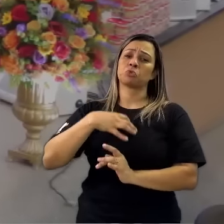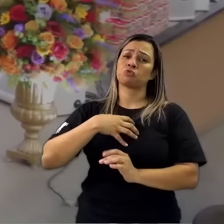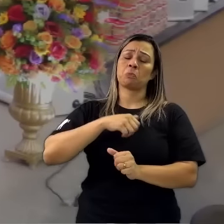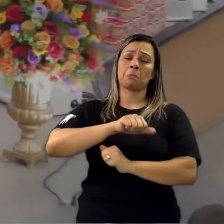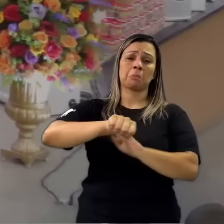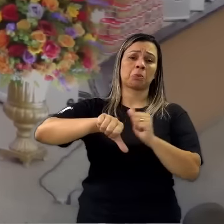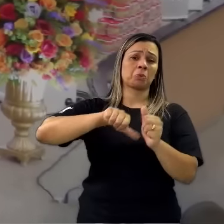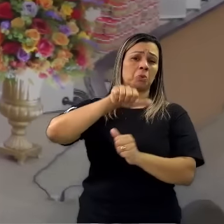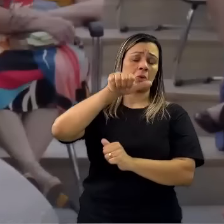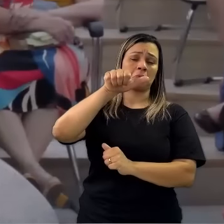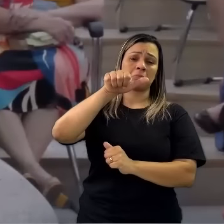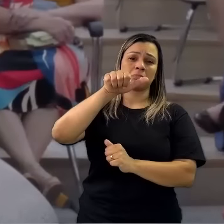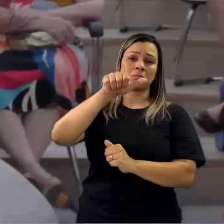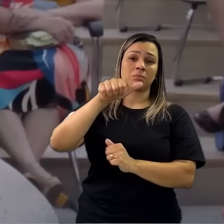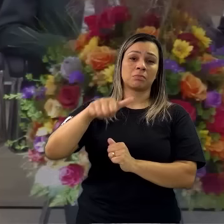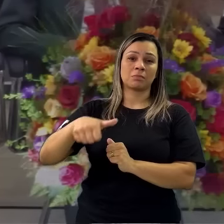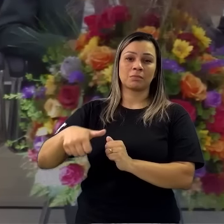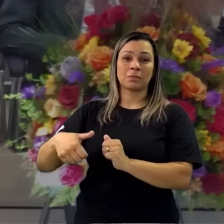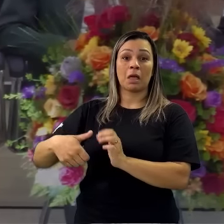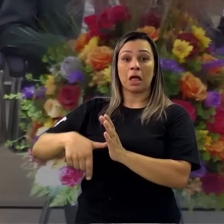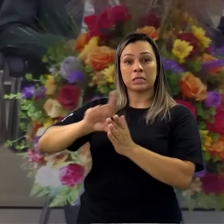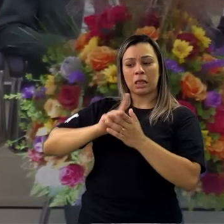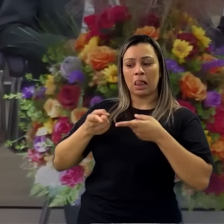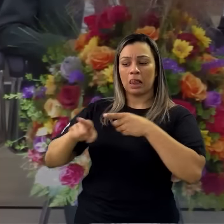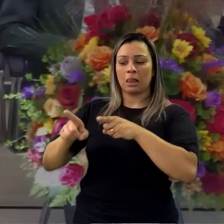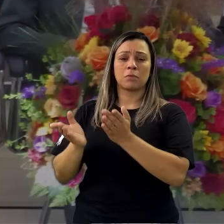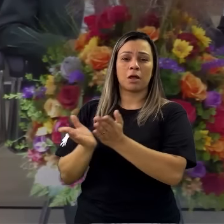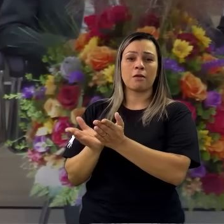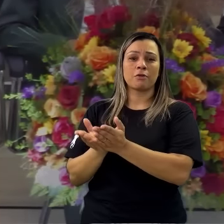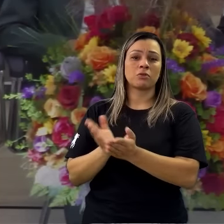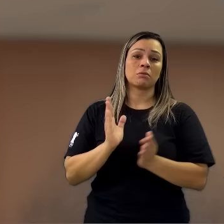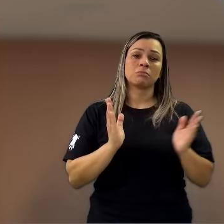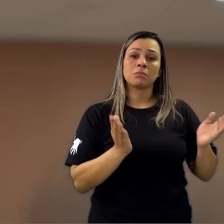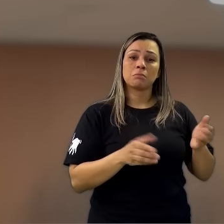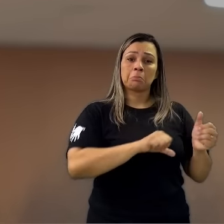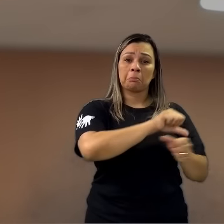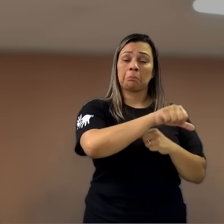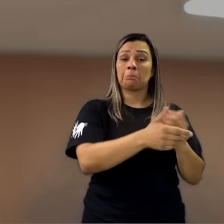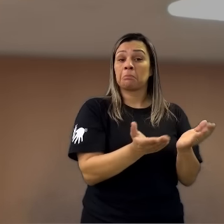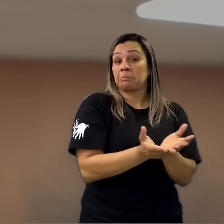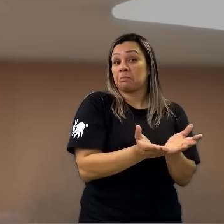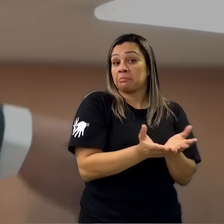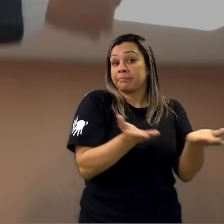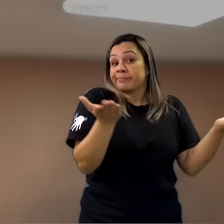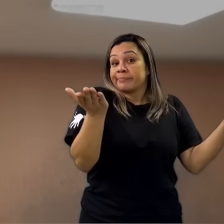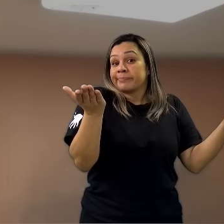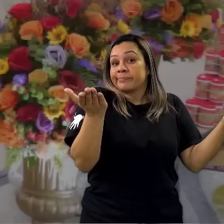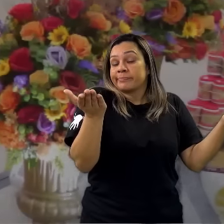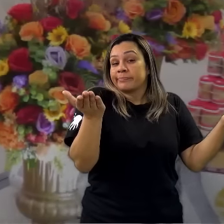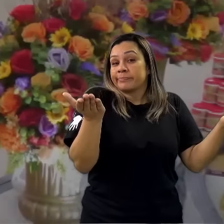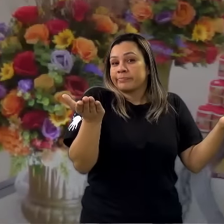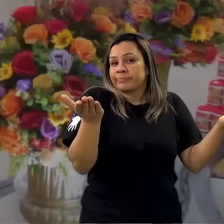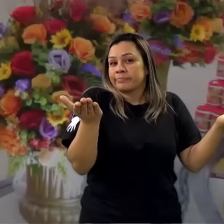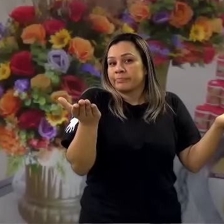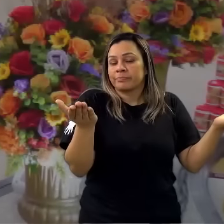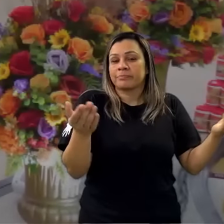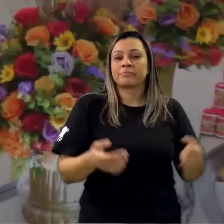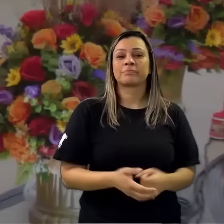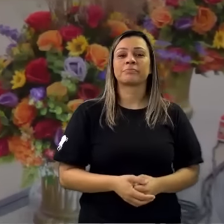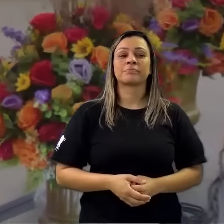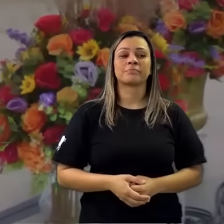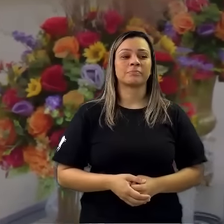de querer fechar a igreja Deus colocou ele para abrir igreja outra coisa um currículo invejável